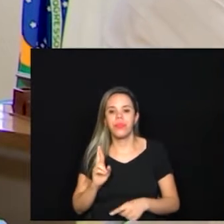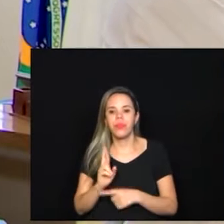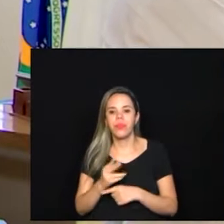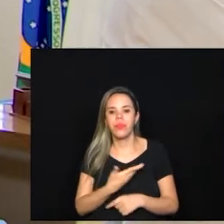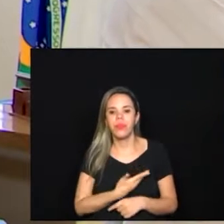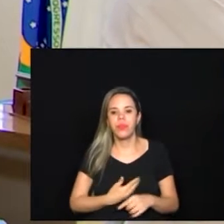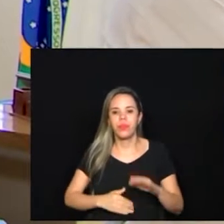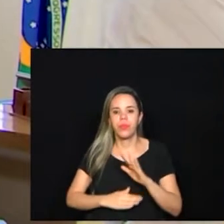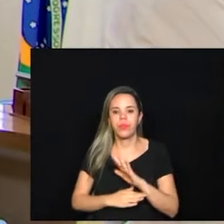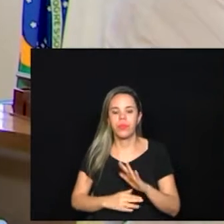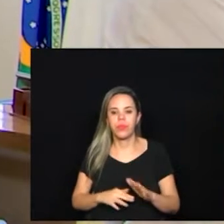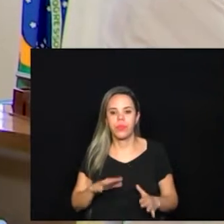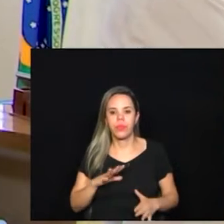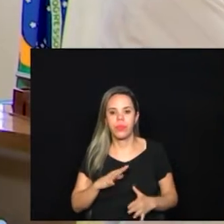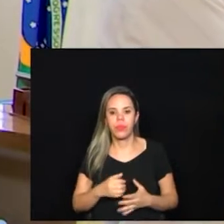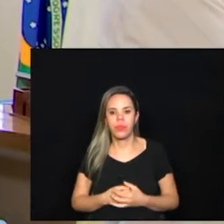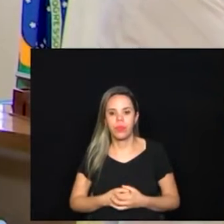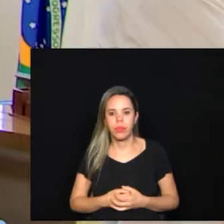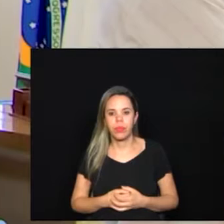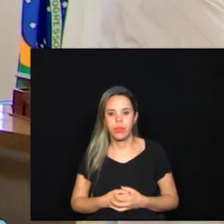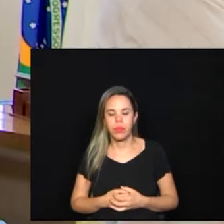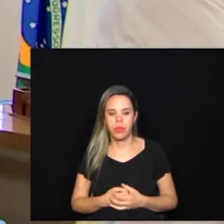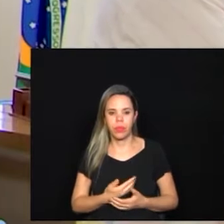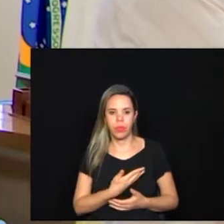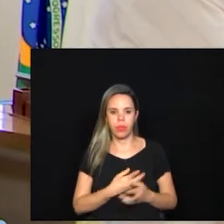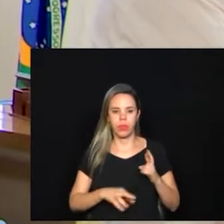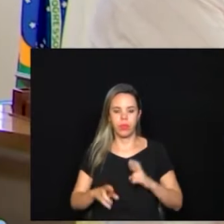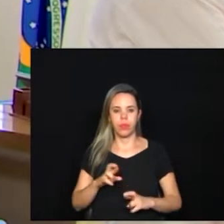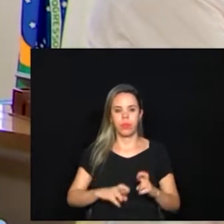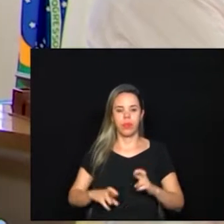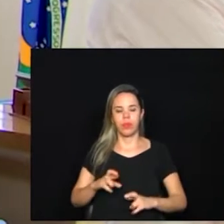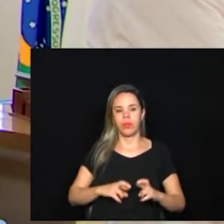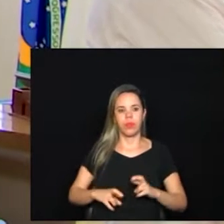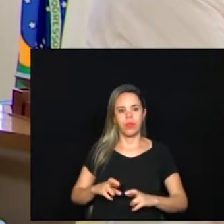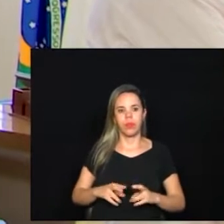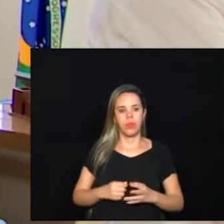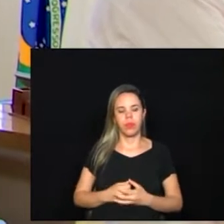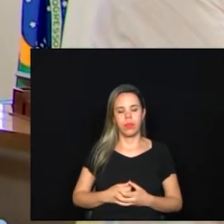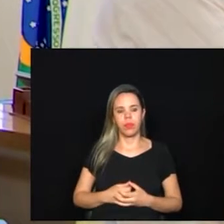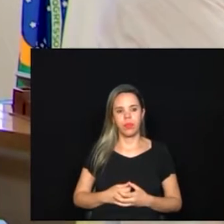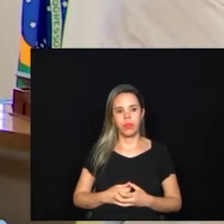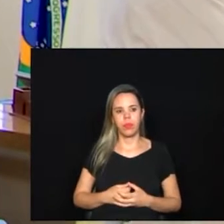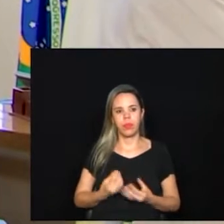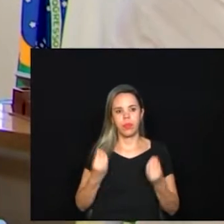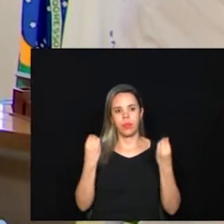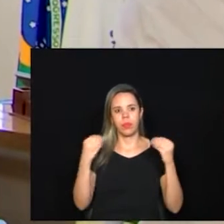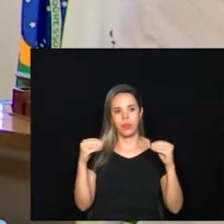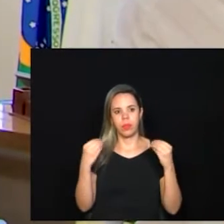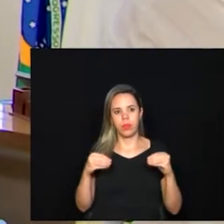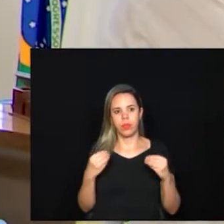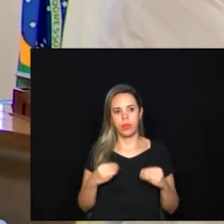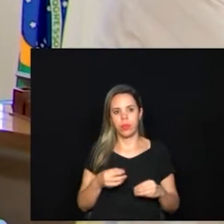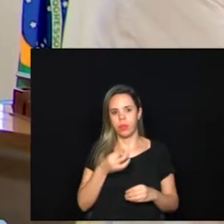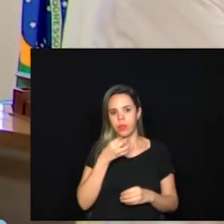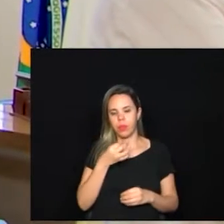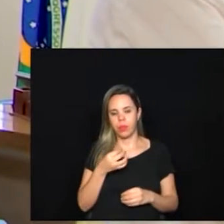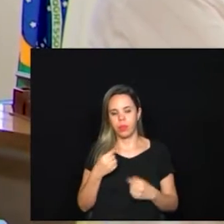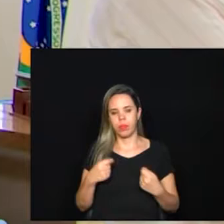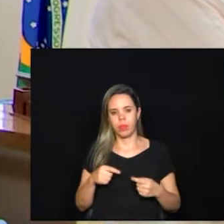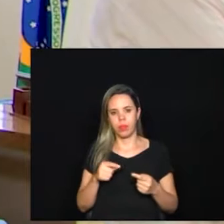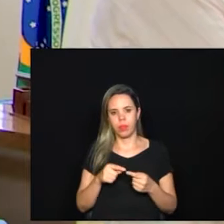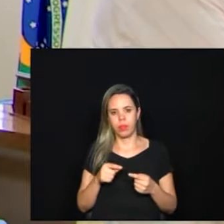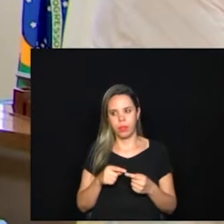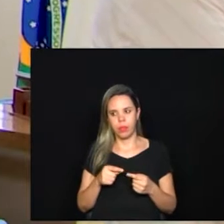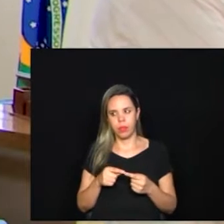poder legislativo da nossa cidade, que é o poder fiscalizador do executivo, onde fizemos as colocações das